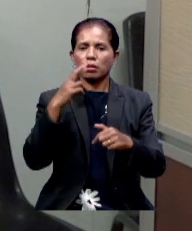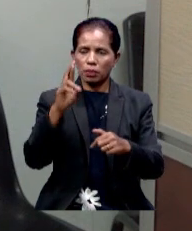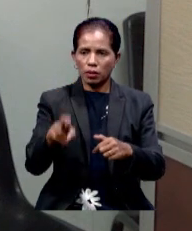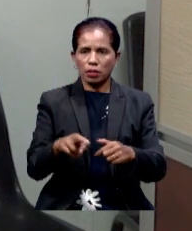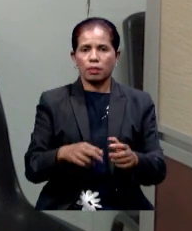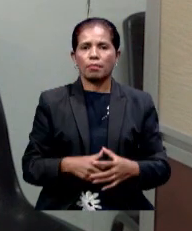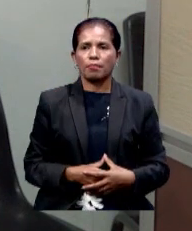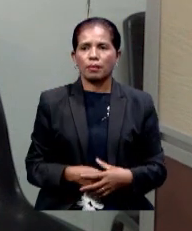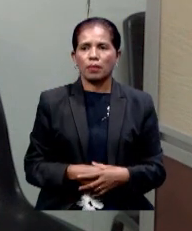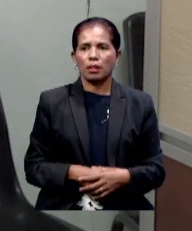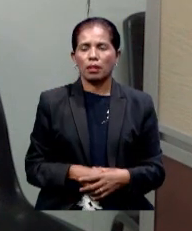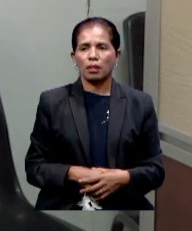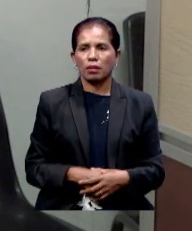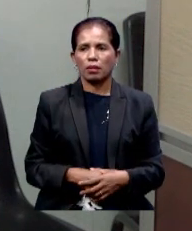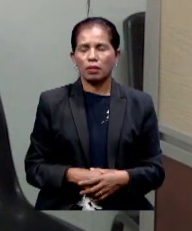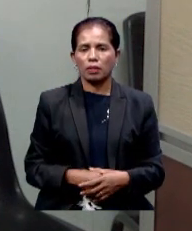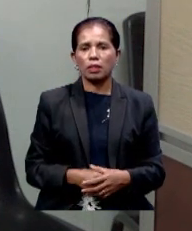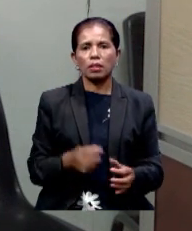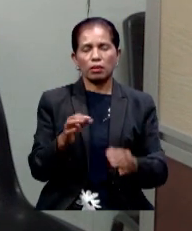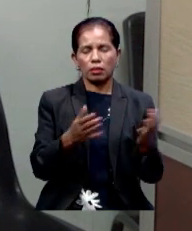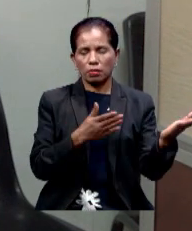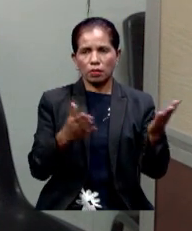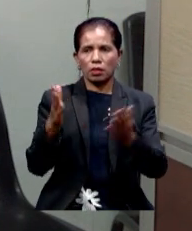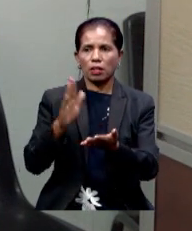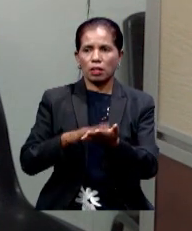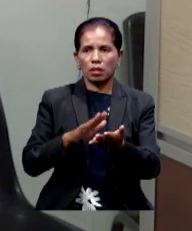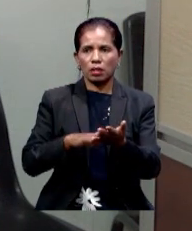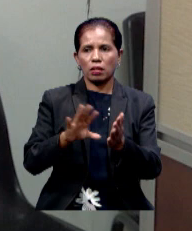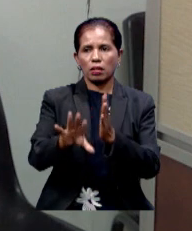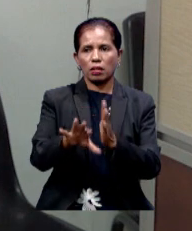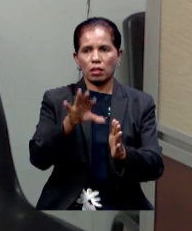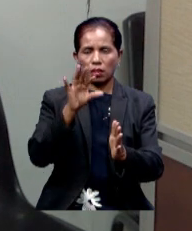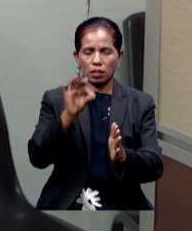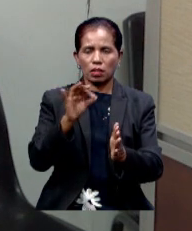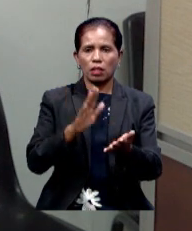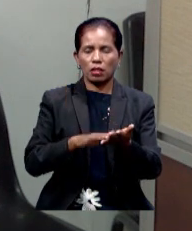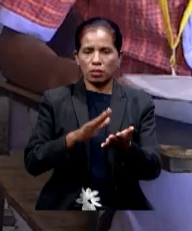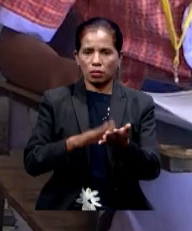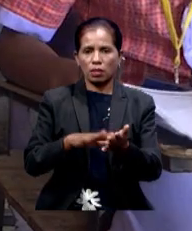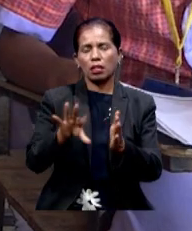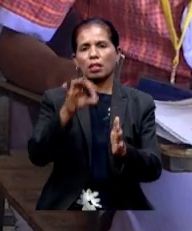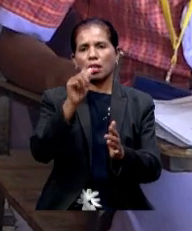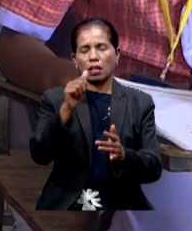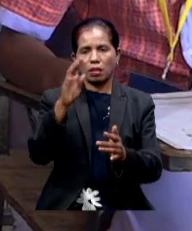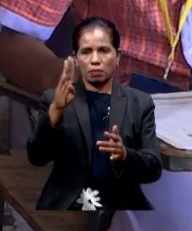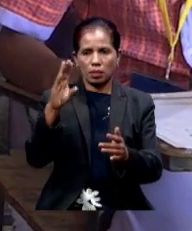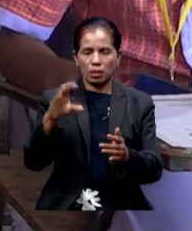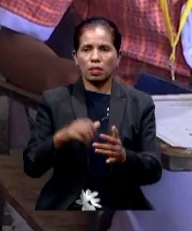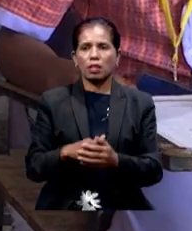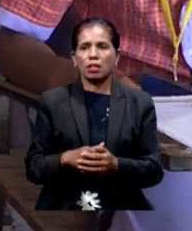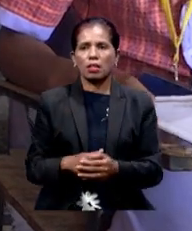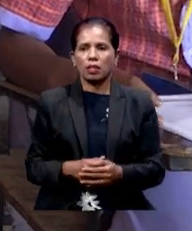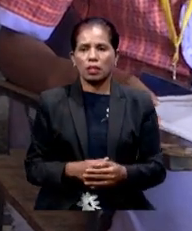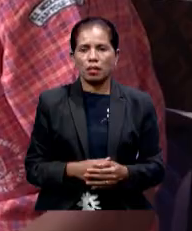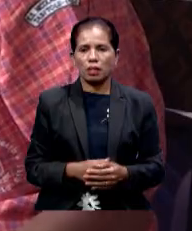me cá nem halo escolha múltipla, então bolo escolha múltipla da Indonésia,